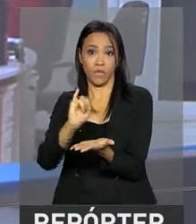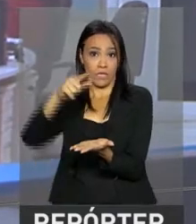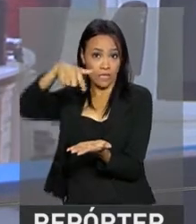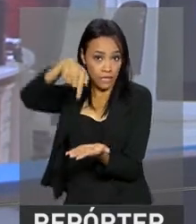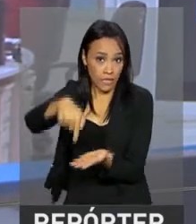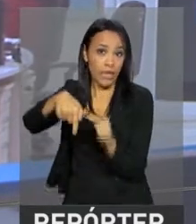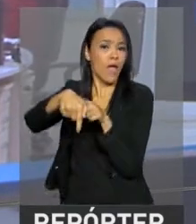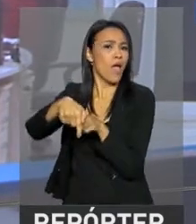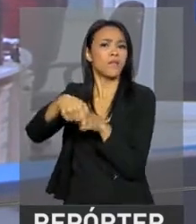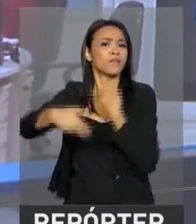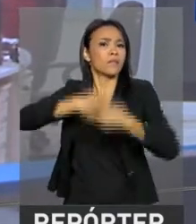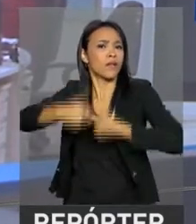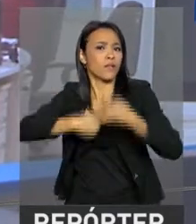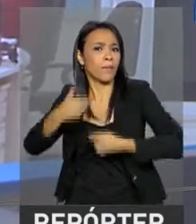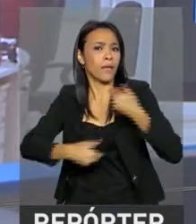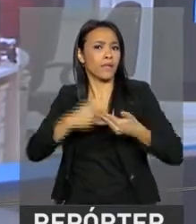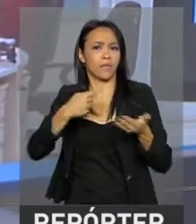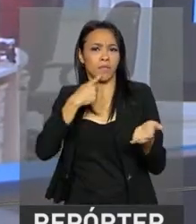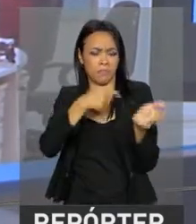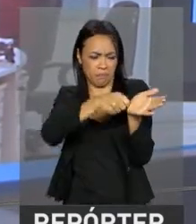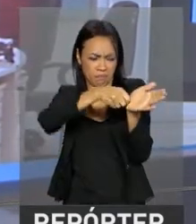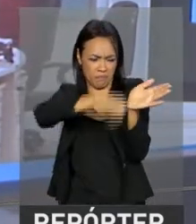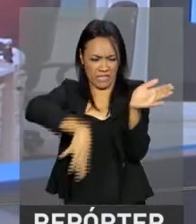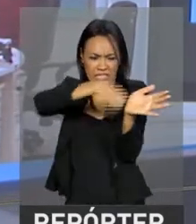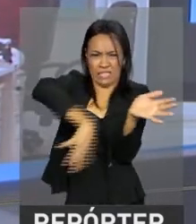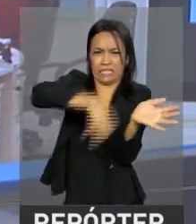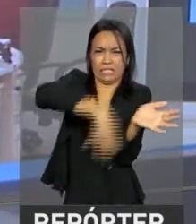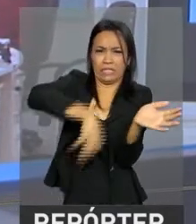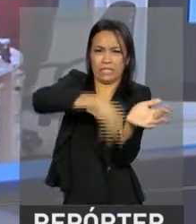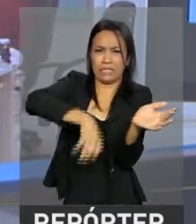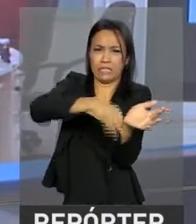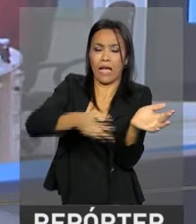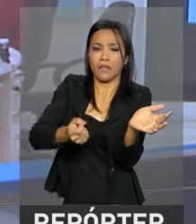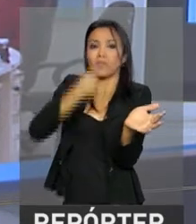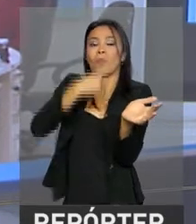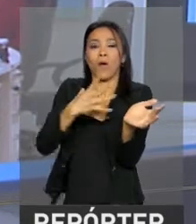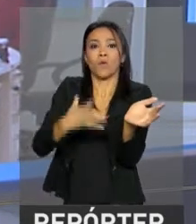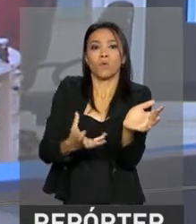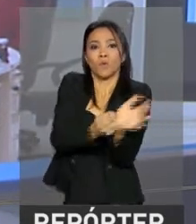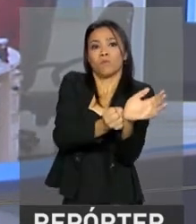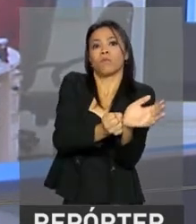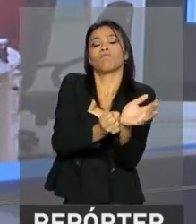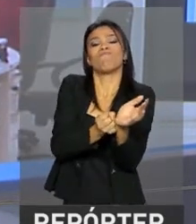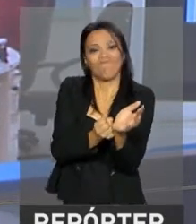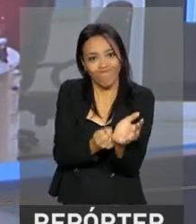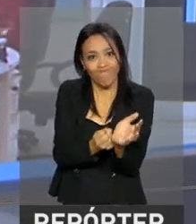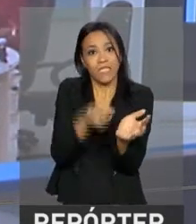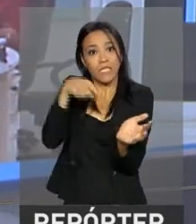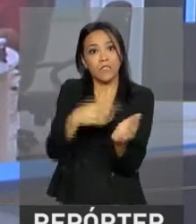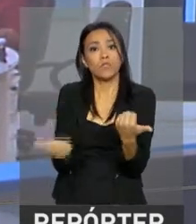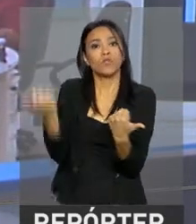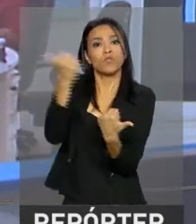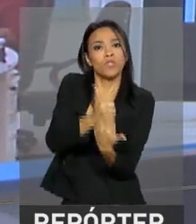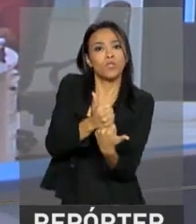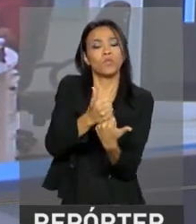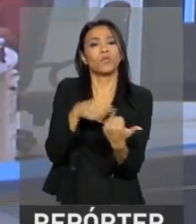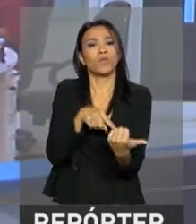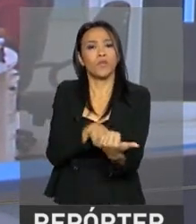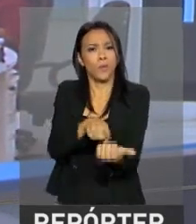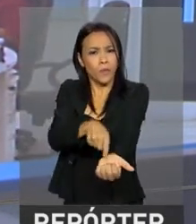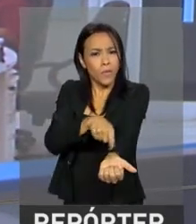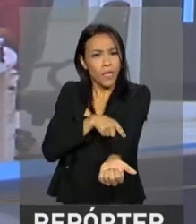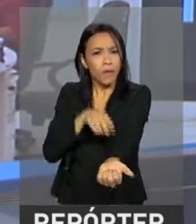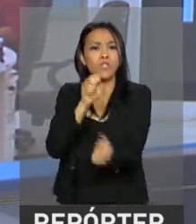e prevenção de sangramentos em pacientes com a doença. Ele substitui uma substância do sangue que